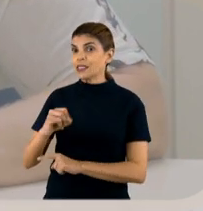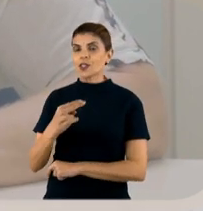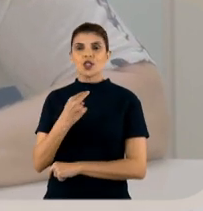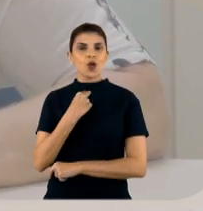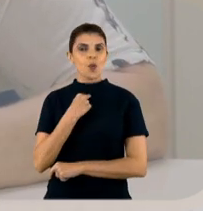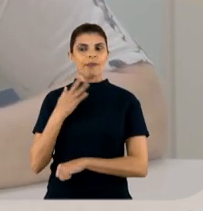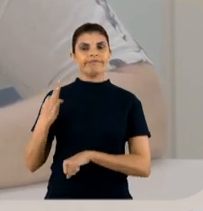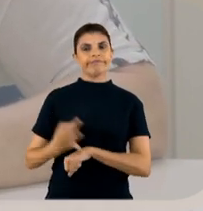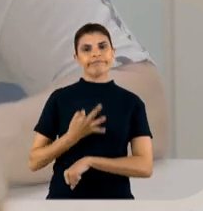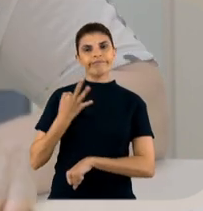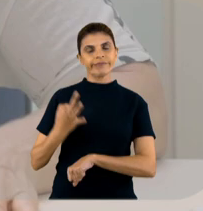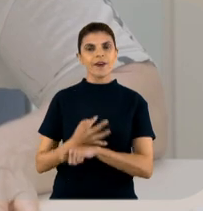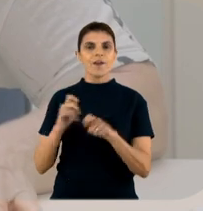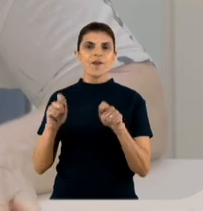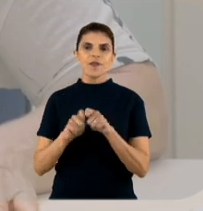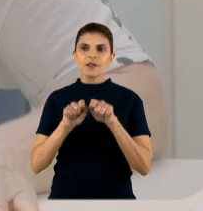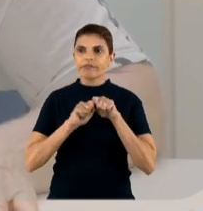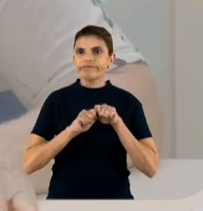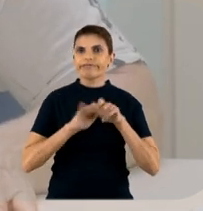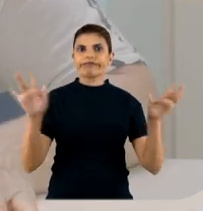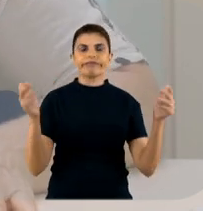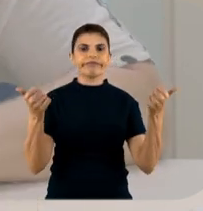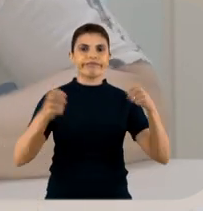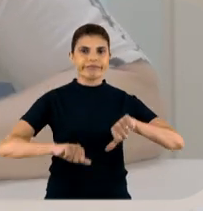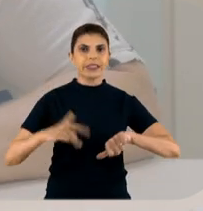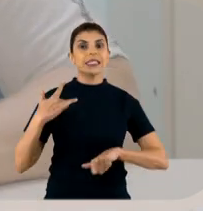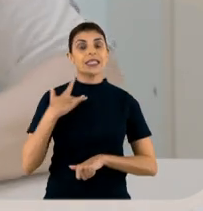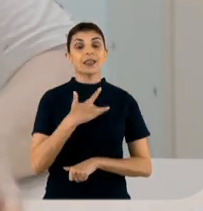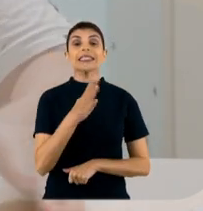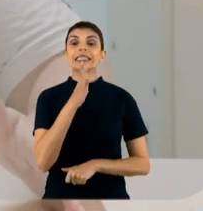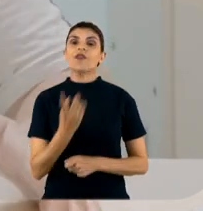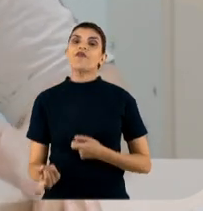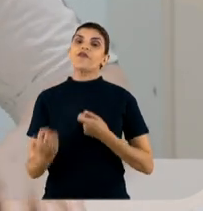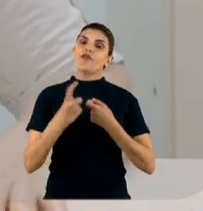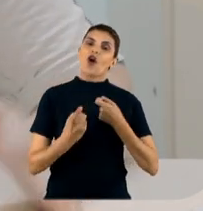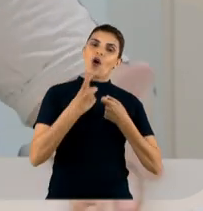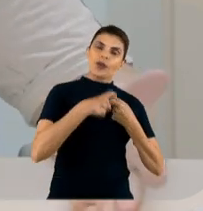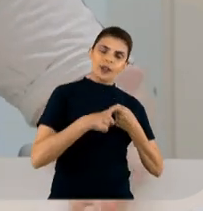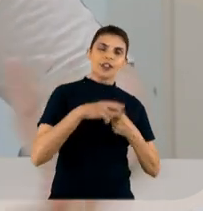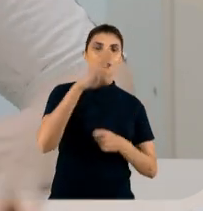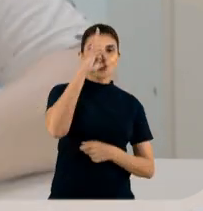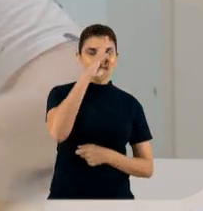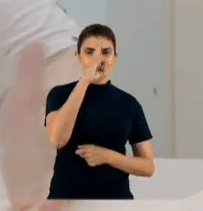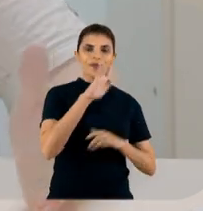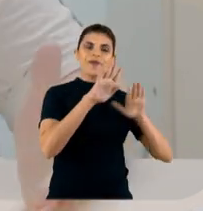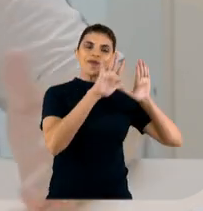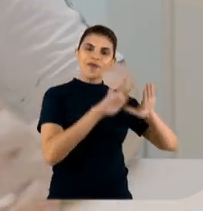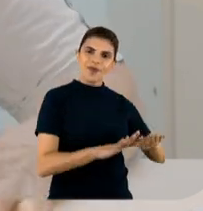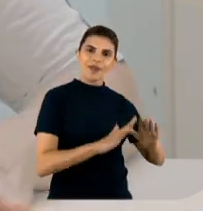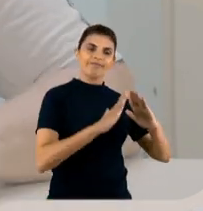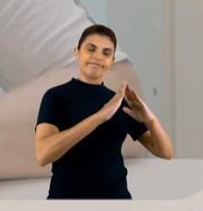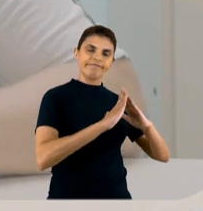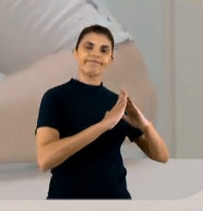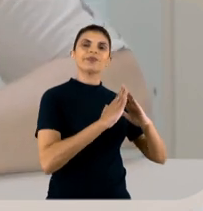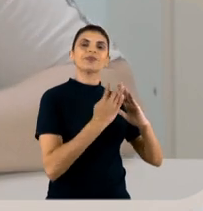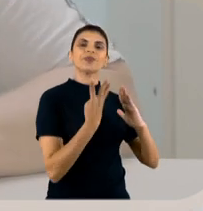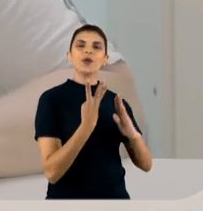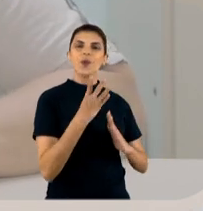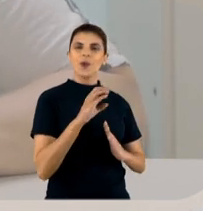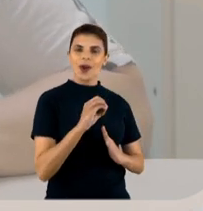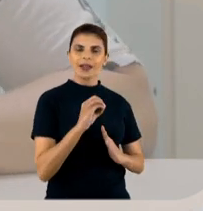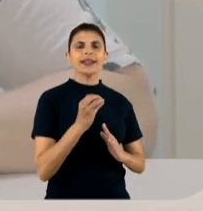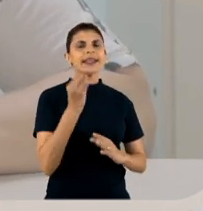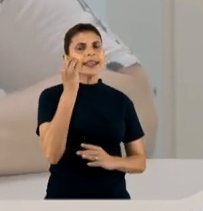que não dá é para você promover o caos na saúde por isso voltamos à história inicial da quarentena né é